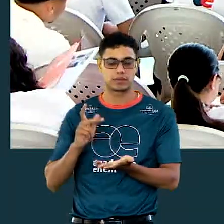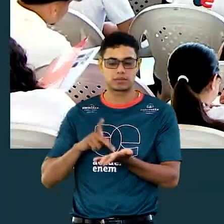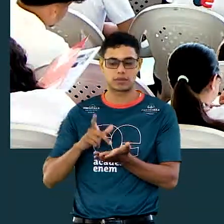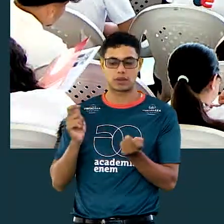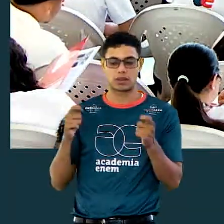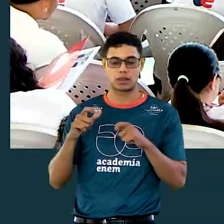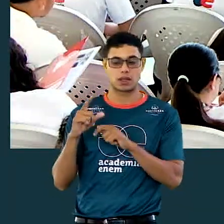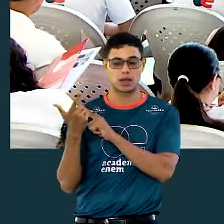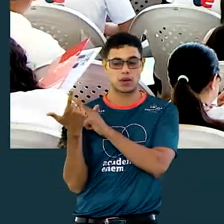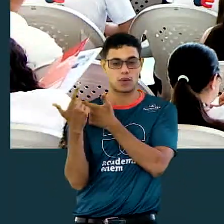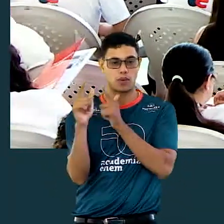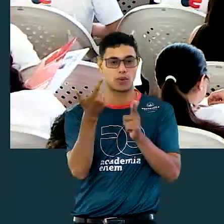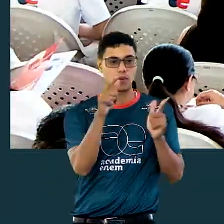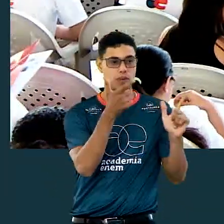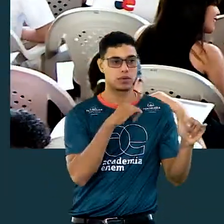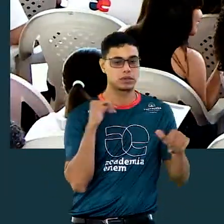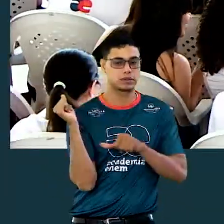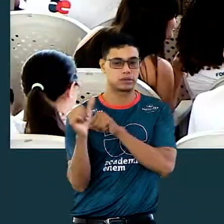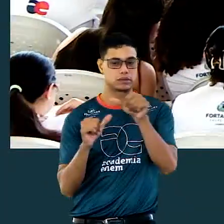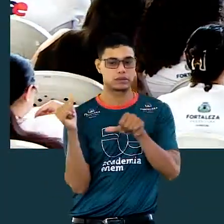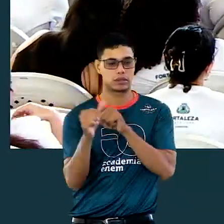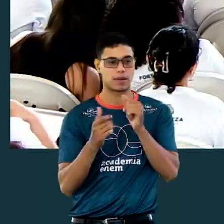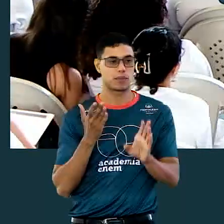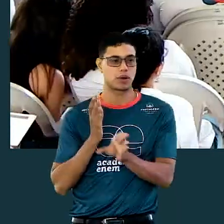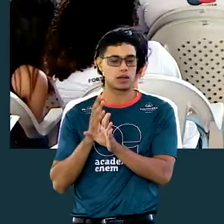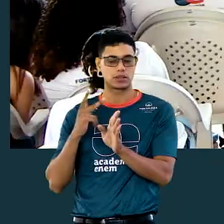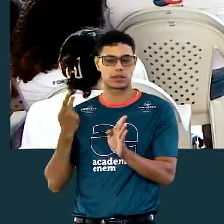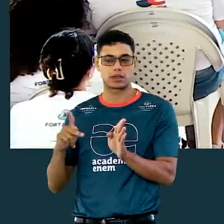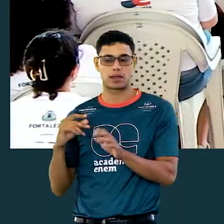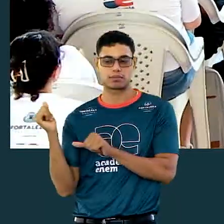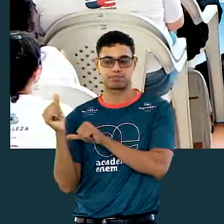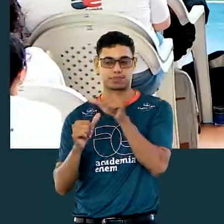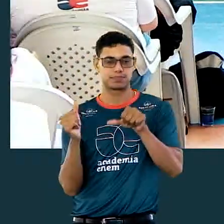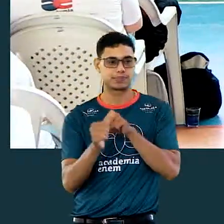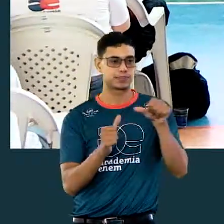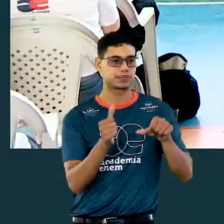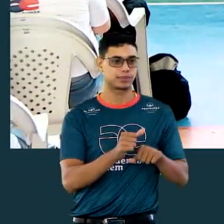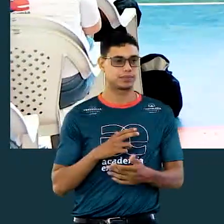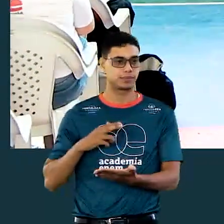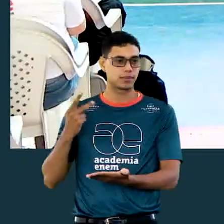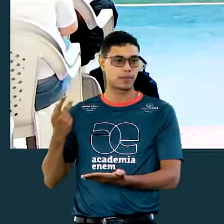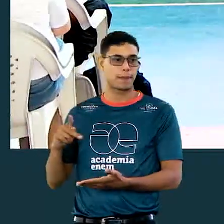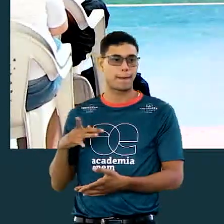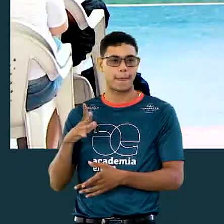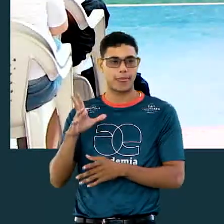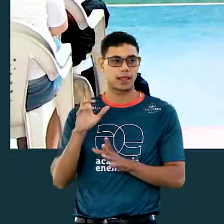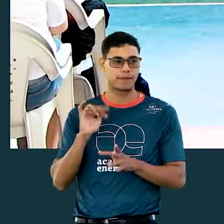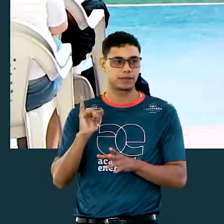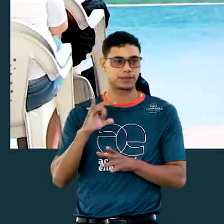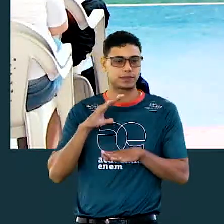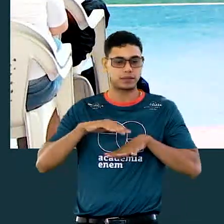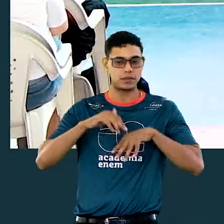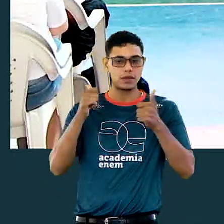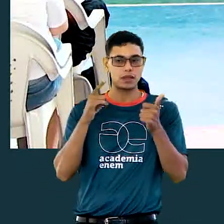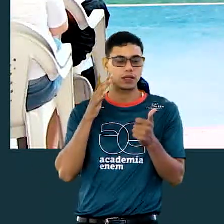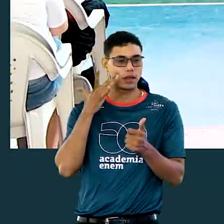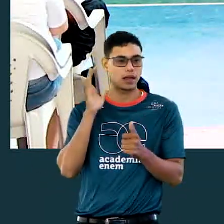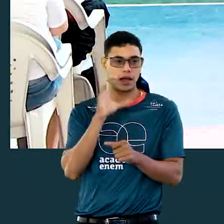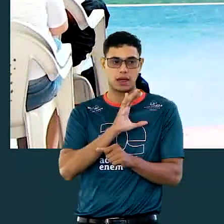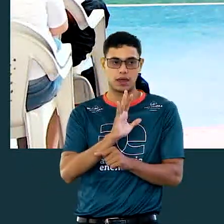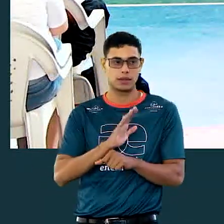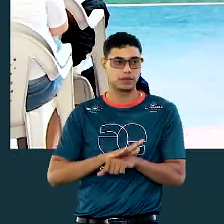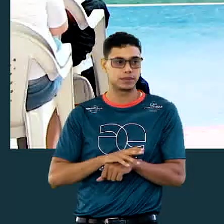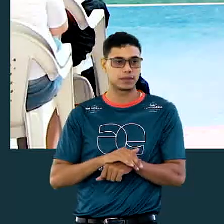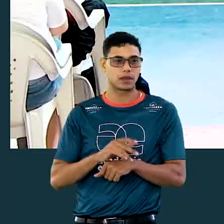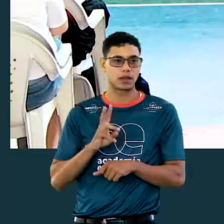as transformadas a partir dela. Show? Vou melhorar. Deixa eu só terminar o raciocínio. A